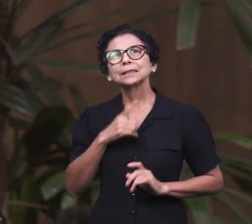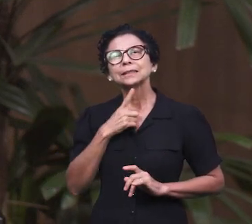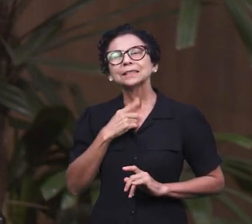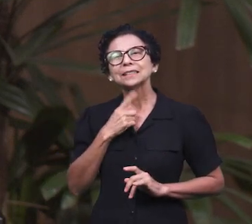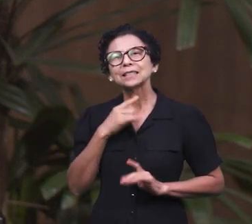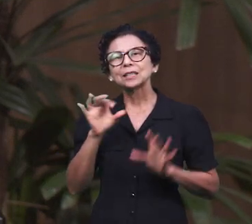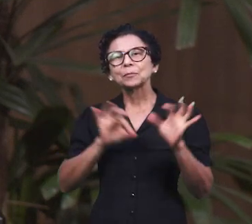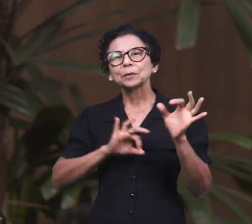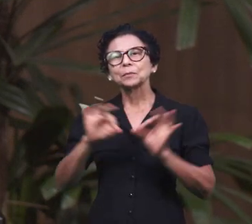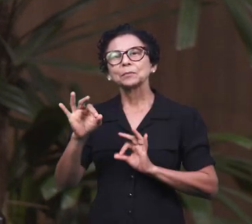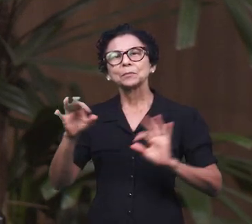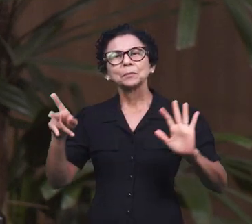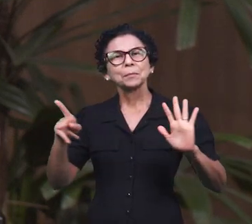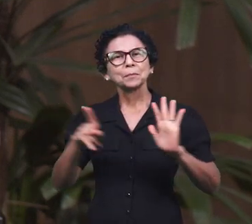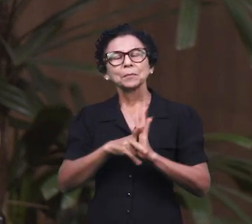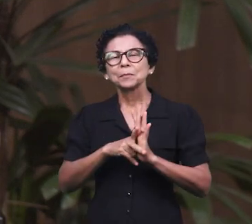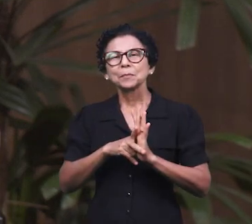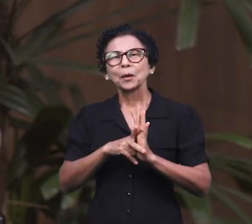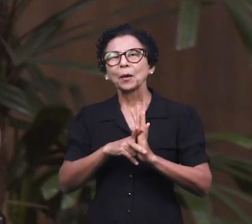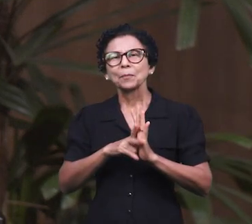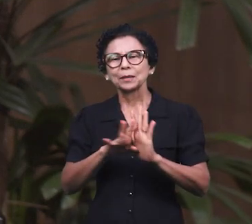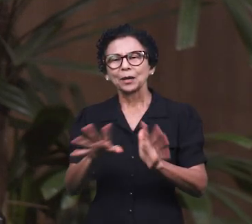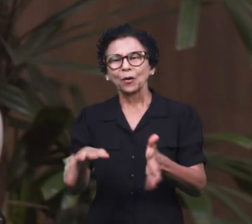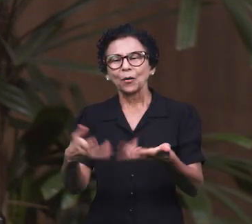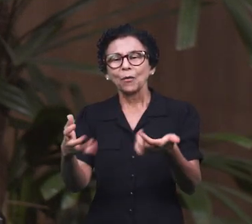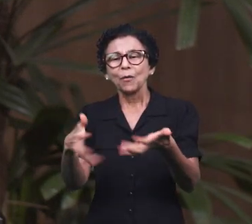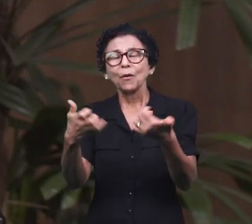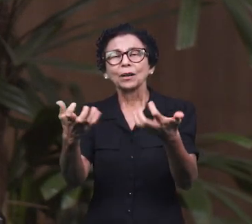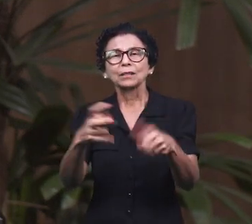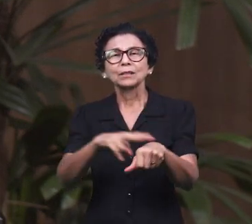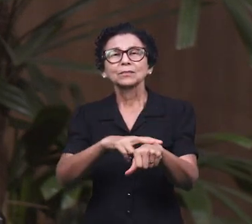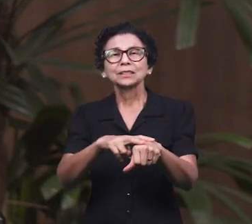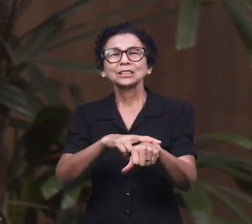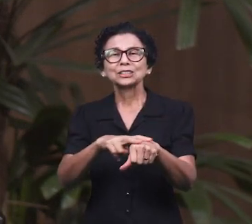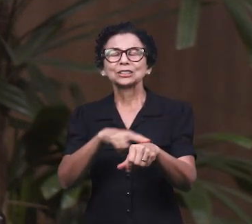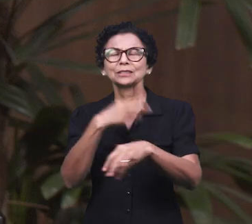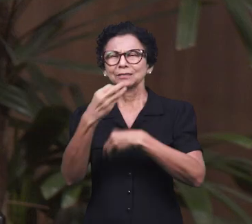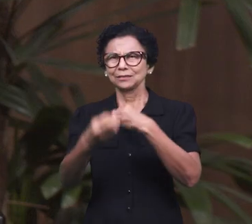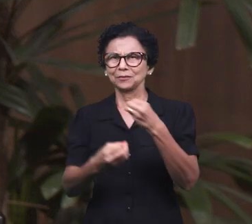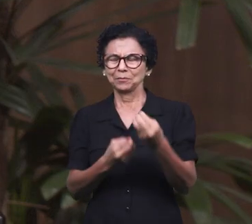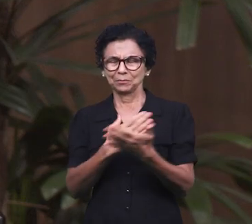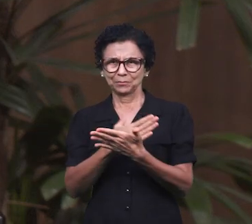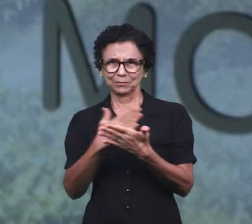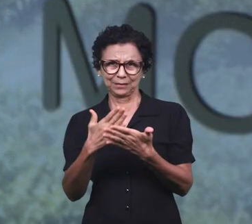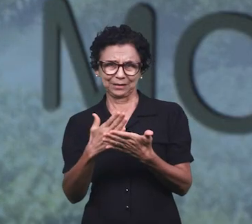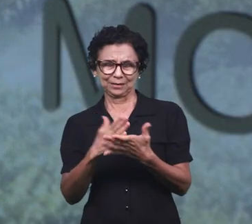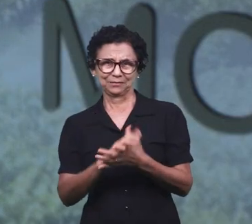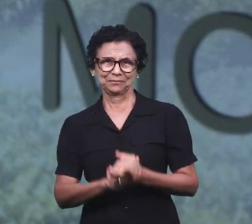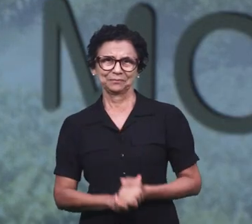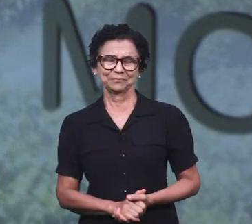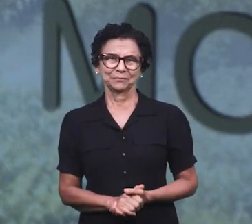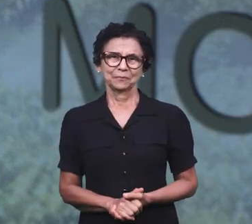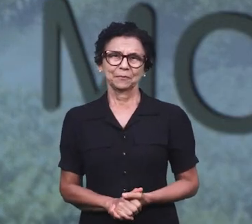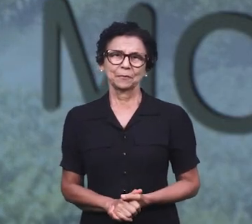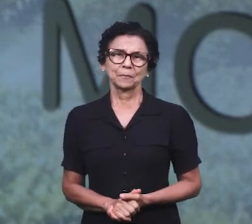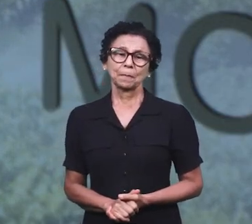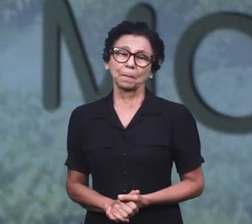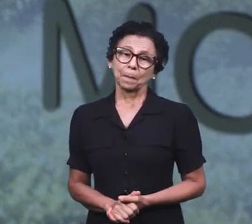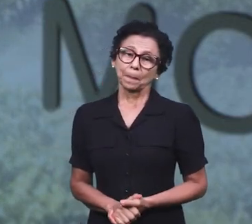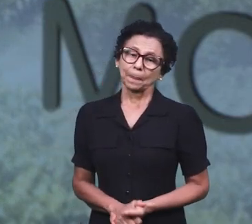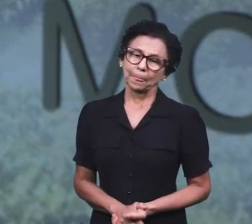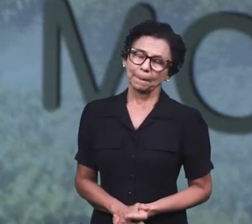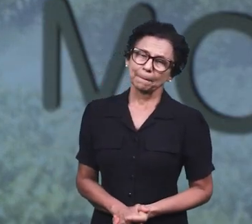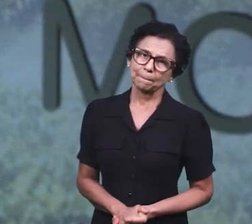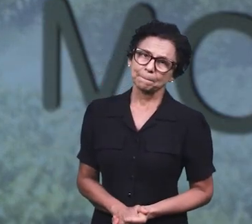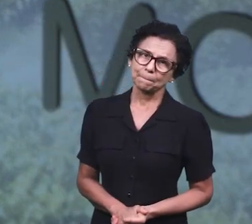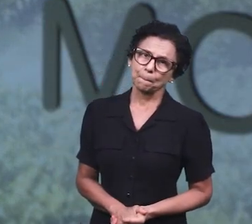horta na sua casa, né? Por onde começar? Qual a orientação? Eu acho que, no